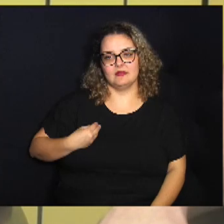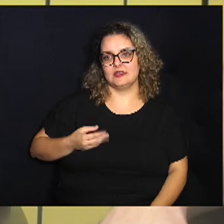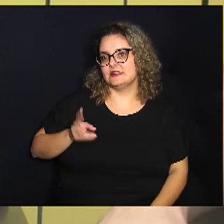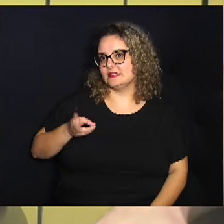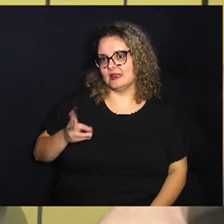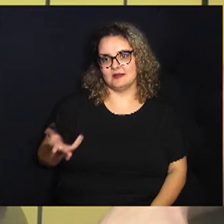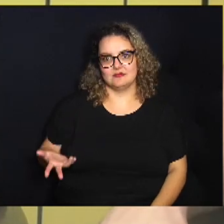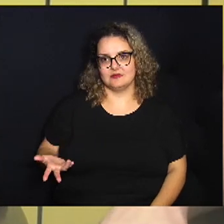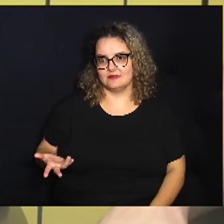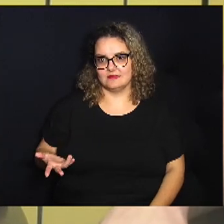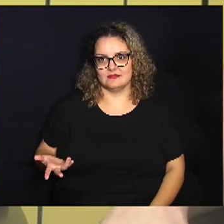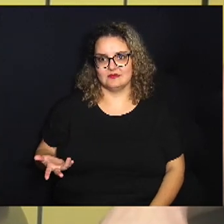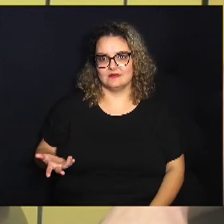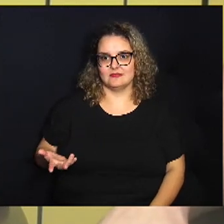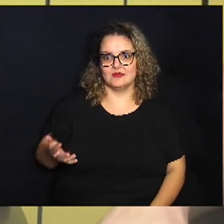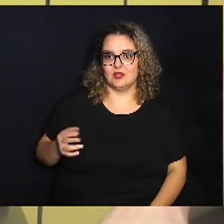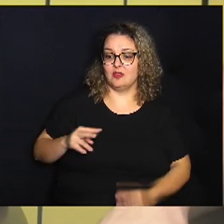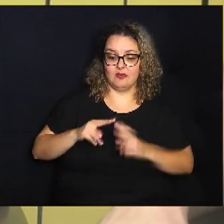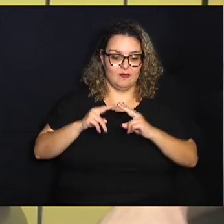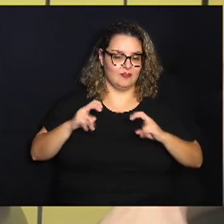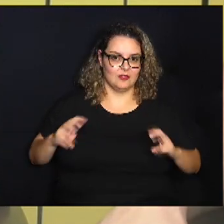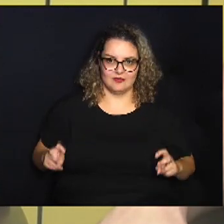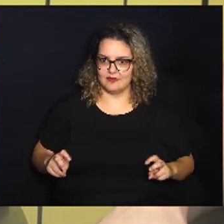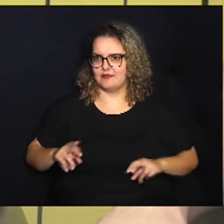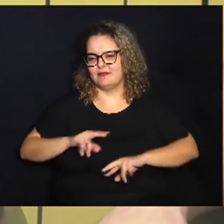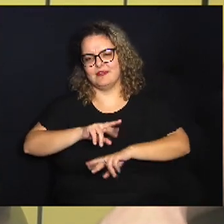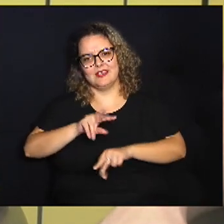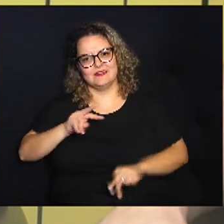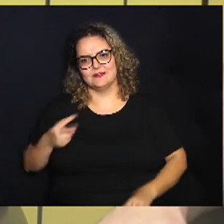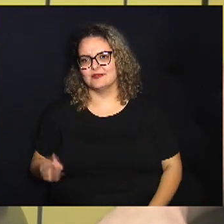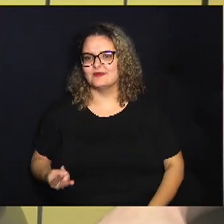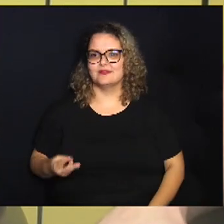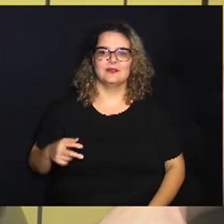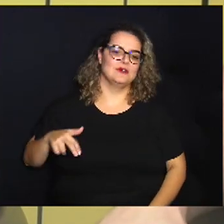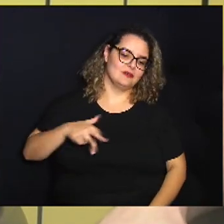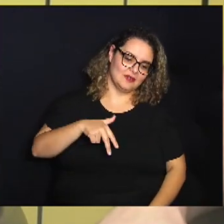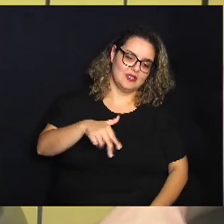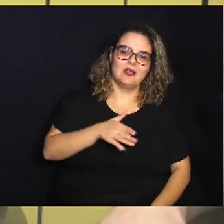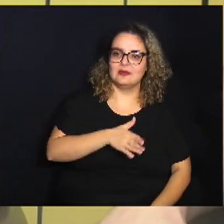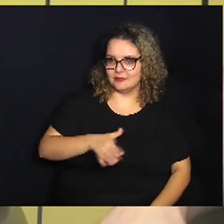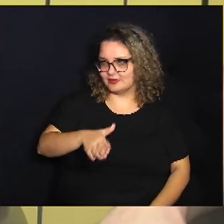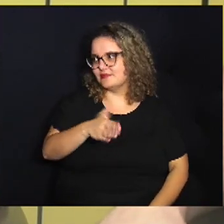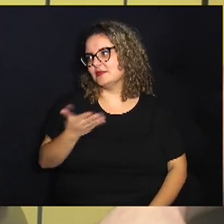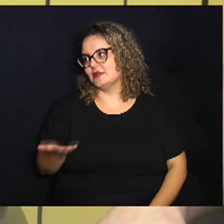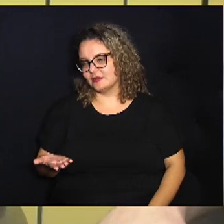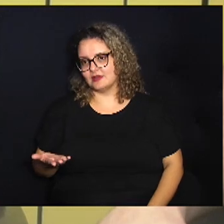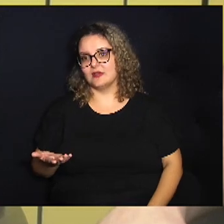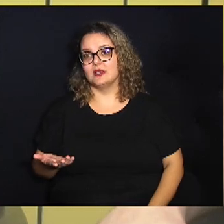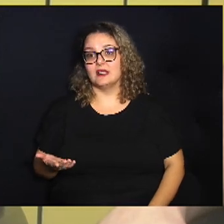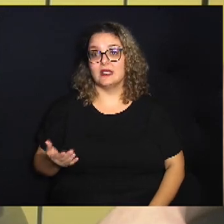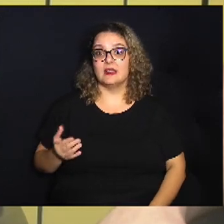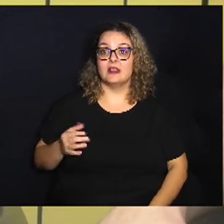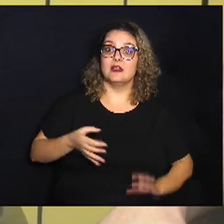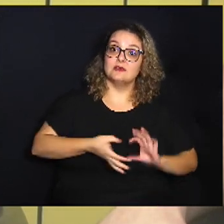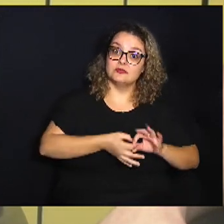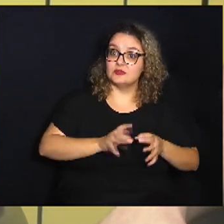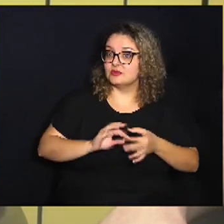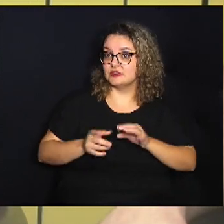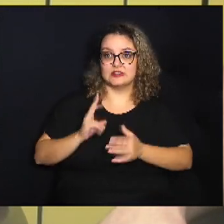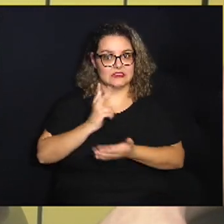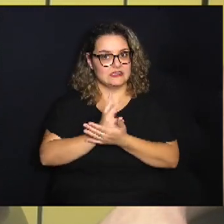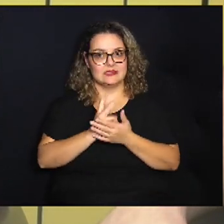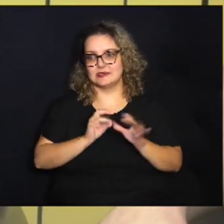Então, Florianópolis eu fiz muitas vezes, então eu conheço o percurso, é mais tranquilo. As Olimpíadas eu sempre